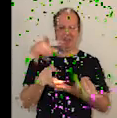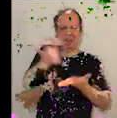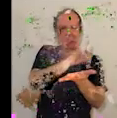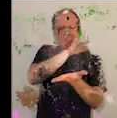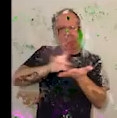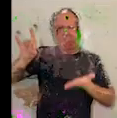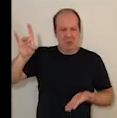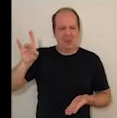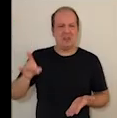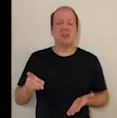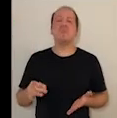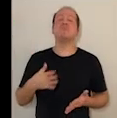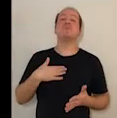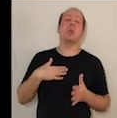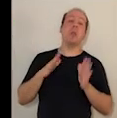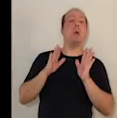Belzebu e